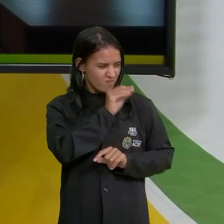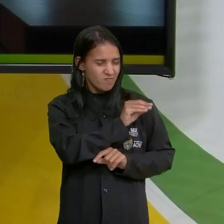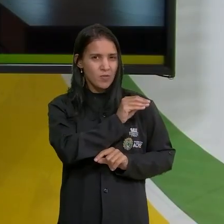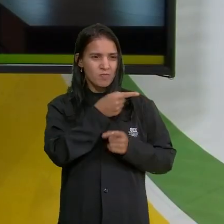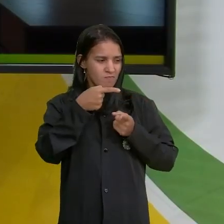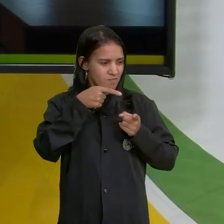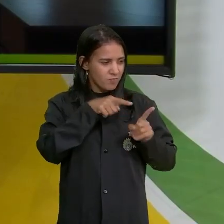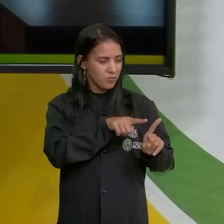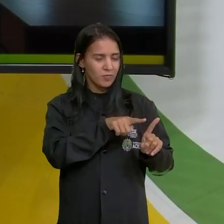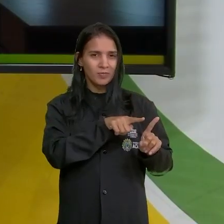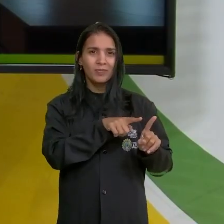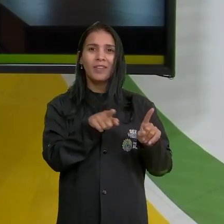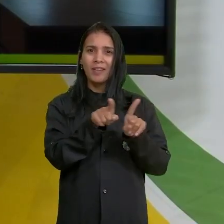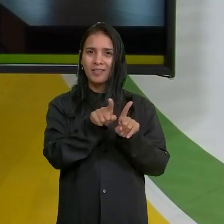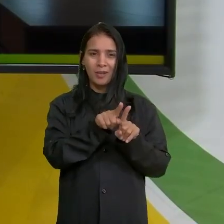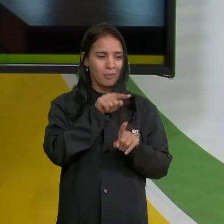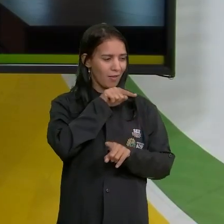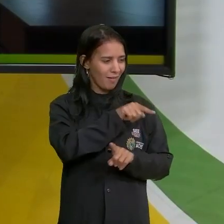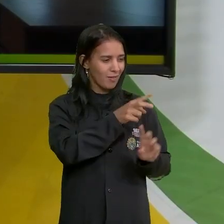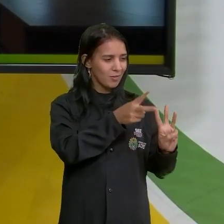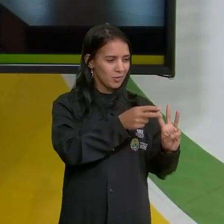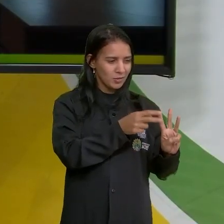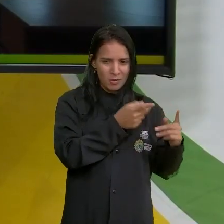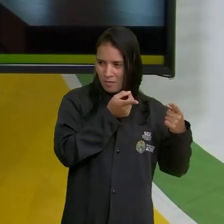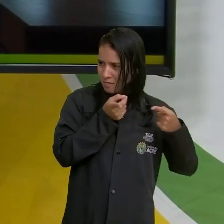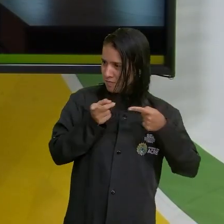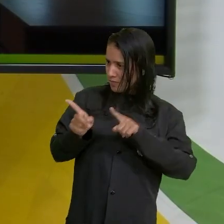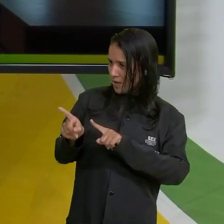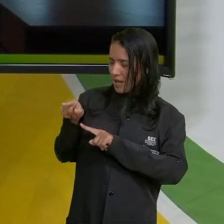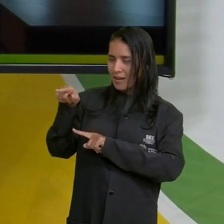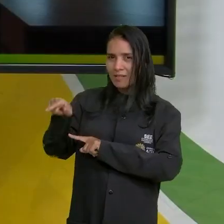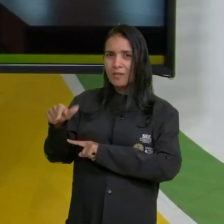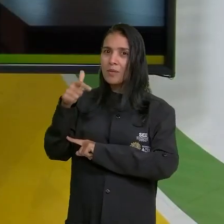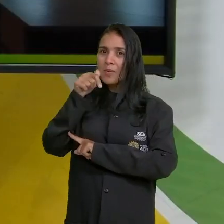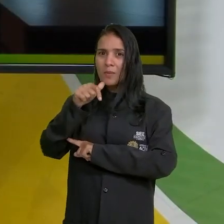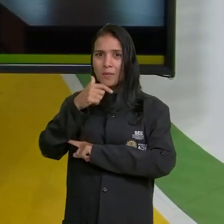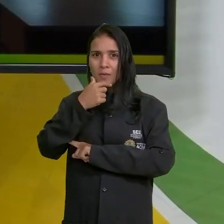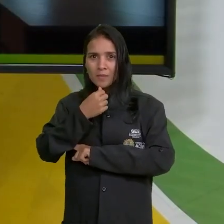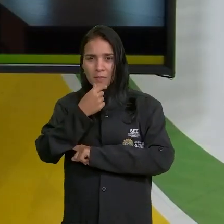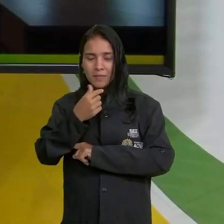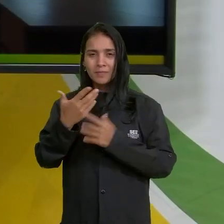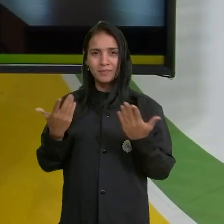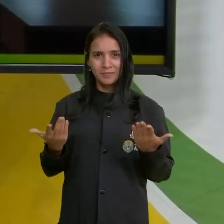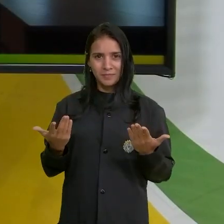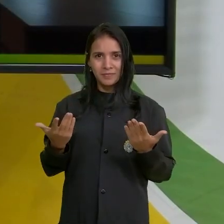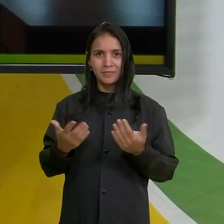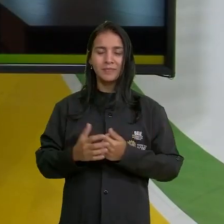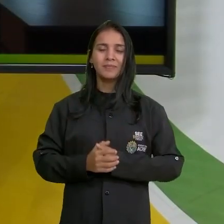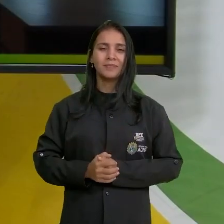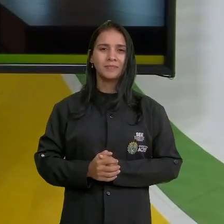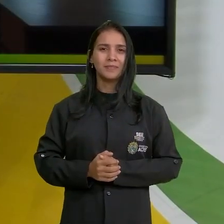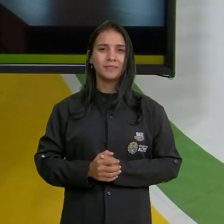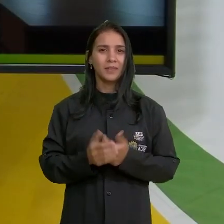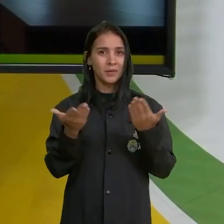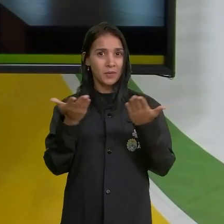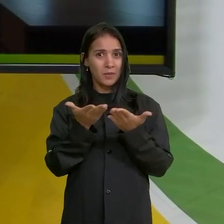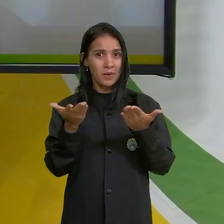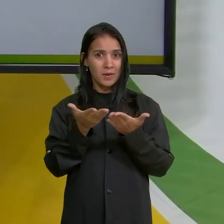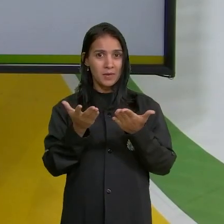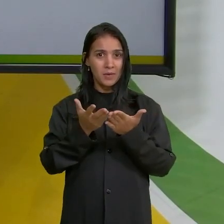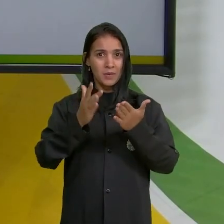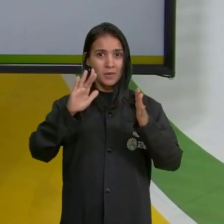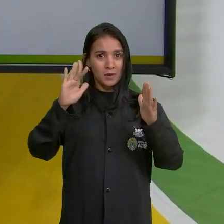e vice-versa. Com base nisso, vamos agora para o nosso aprendizado, vamos consolidar duas